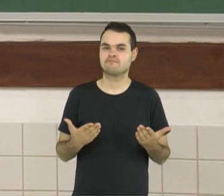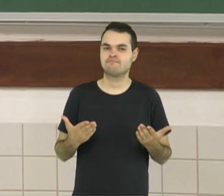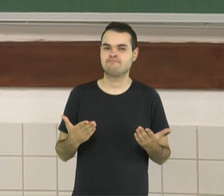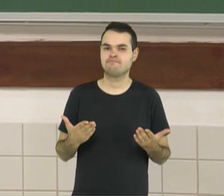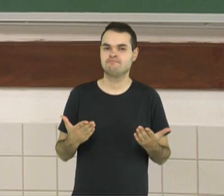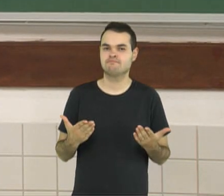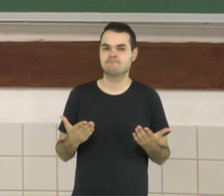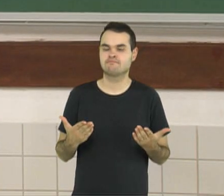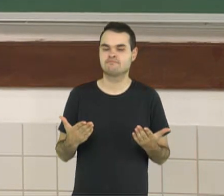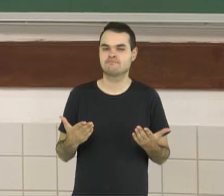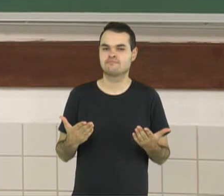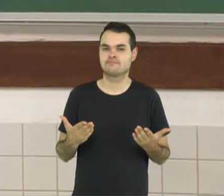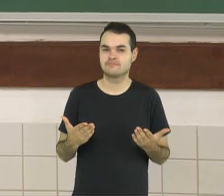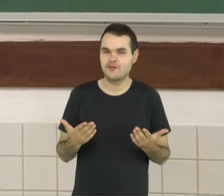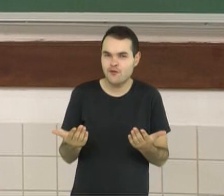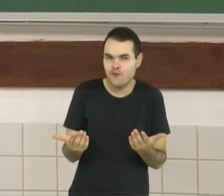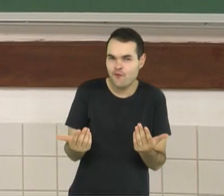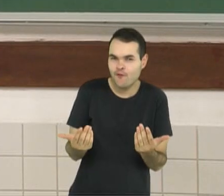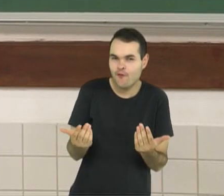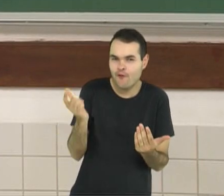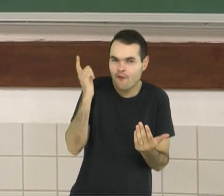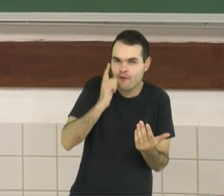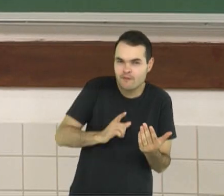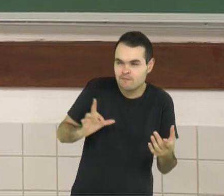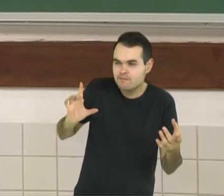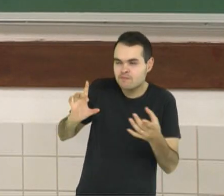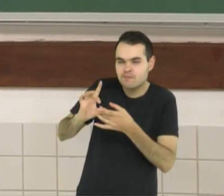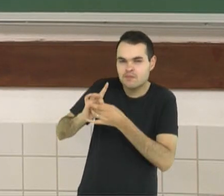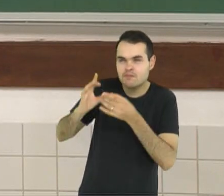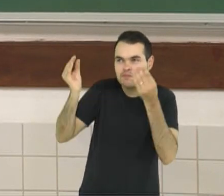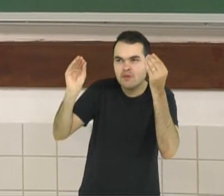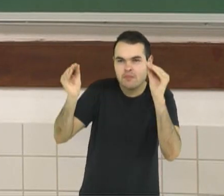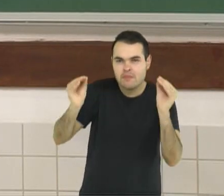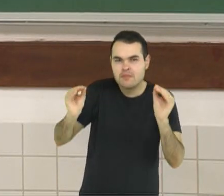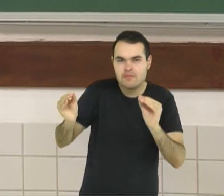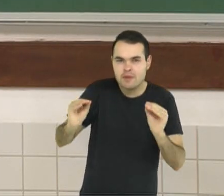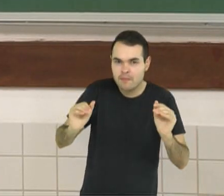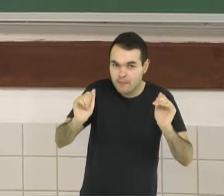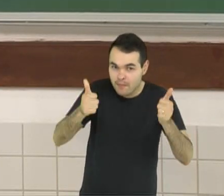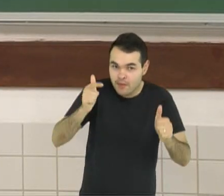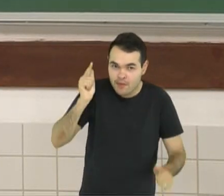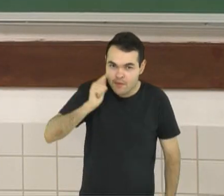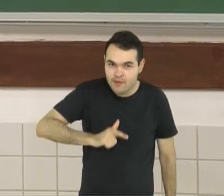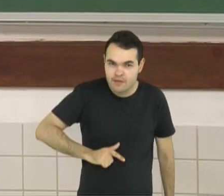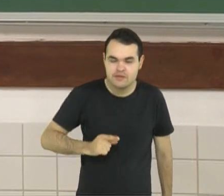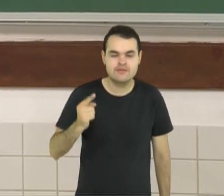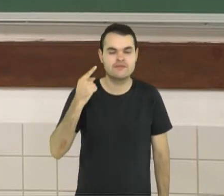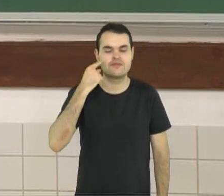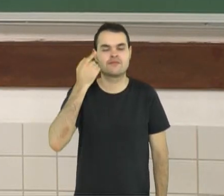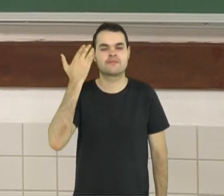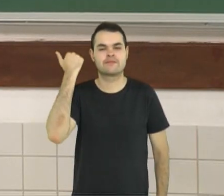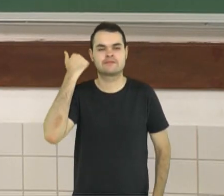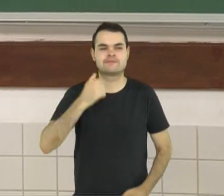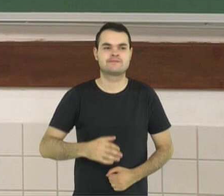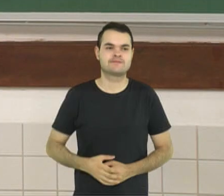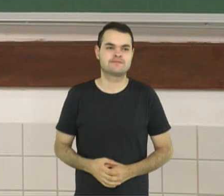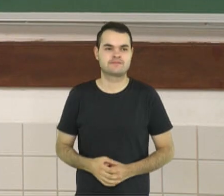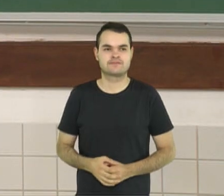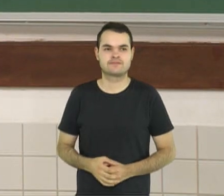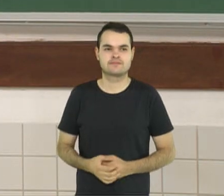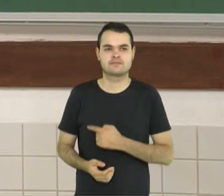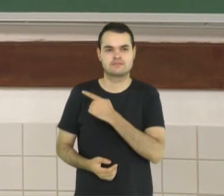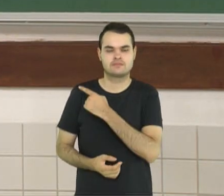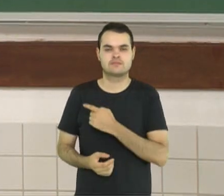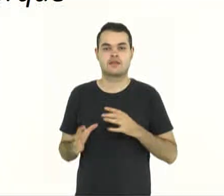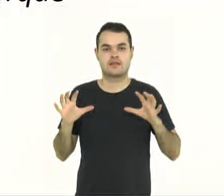E aí, pessoal? Chicos, conseguiram rellenar os huecos? Conseguiram preencher os espaços? Vamos lá?